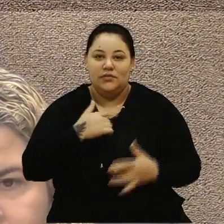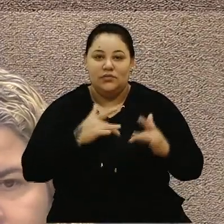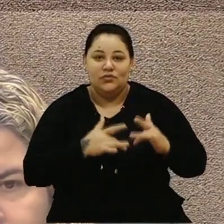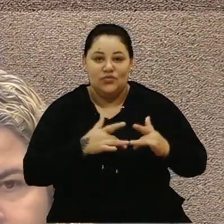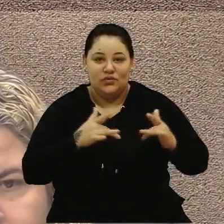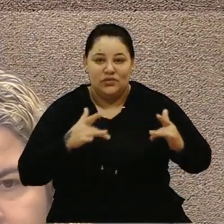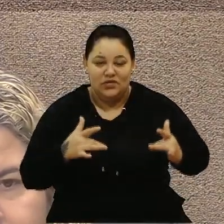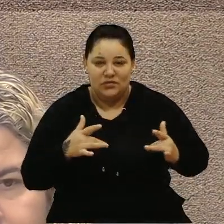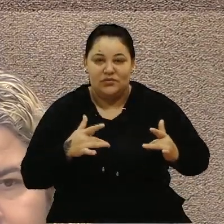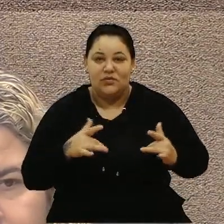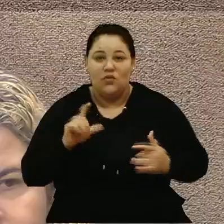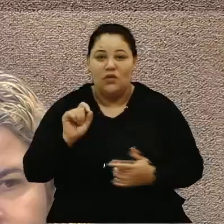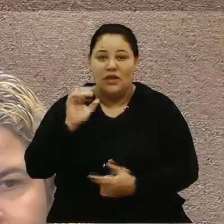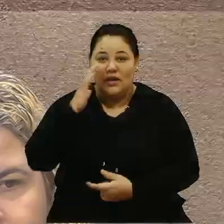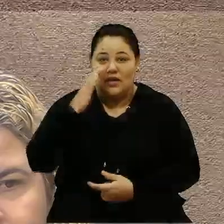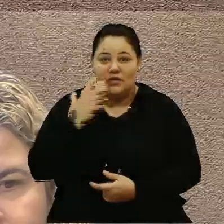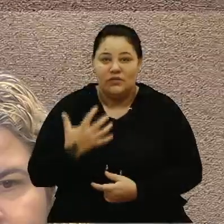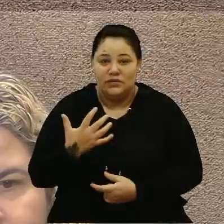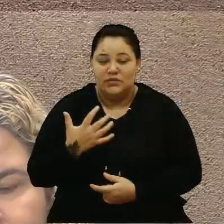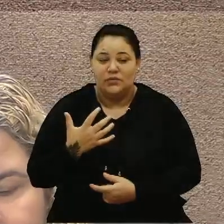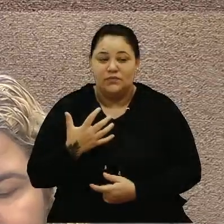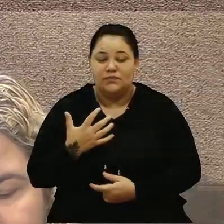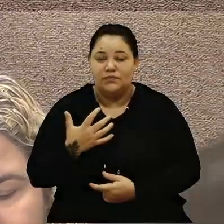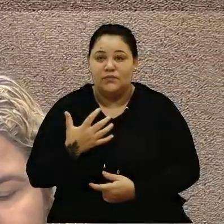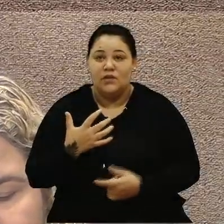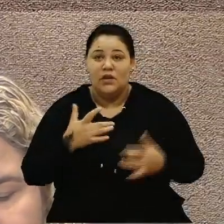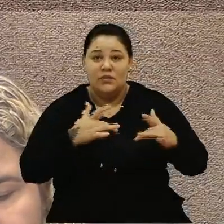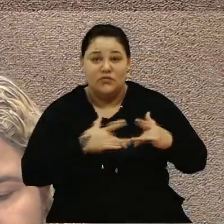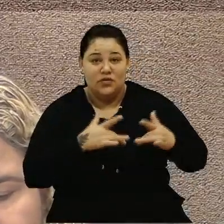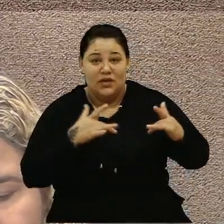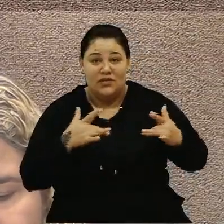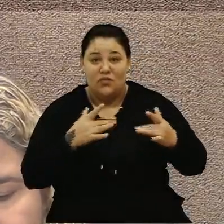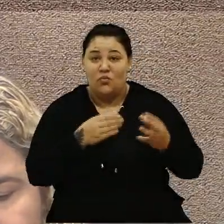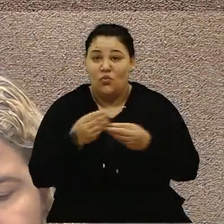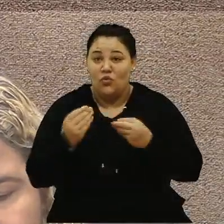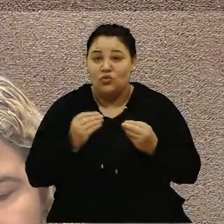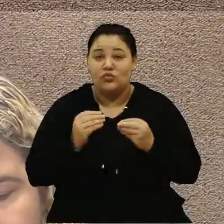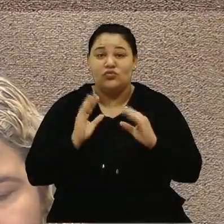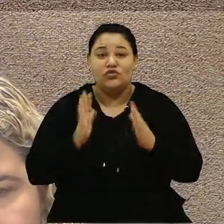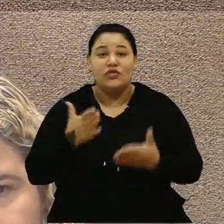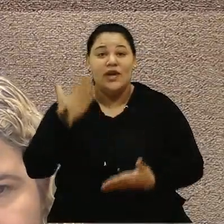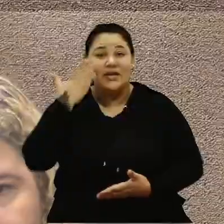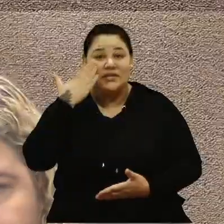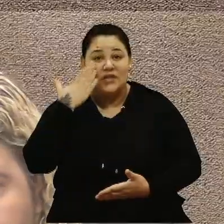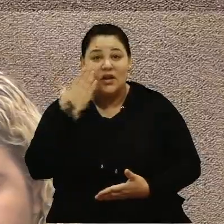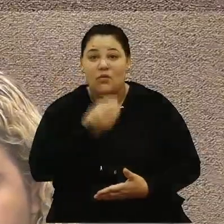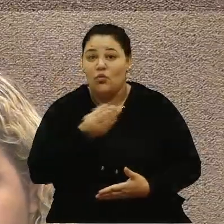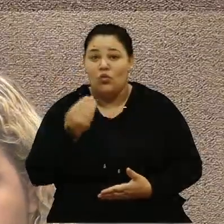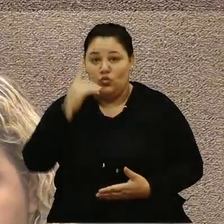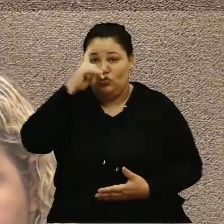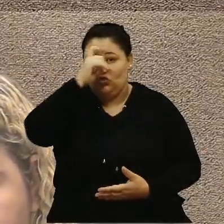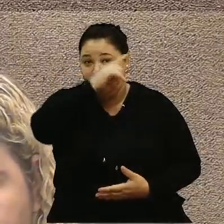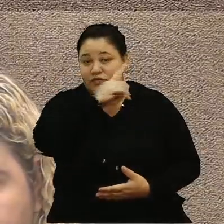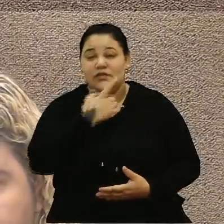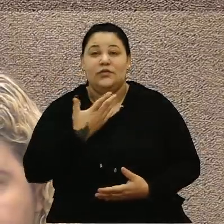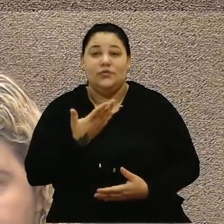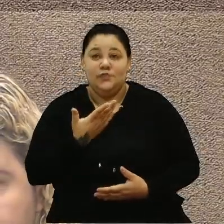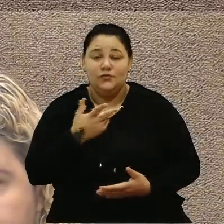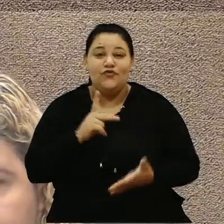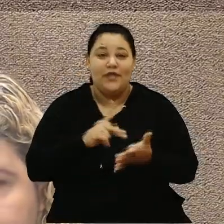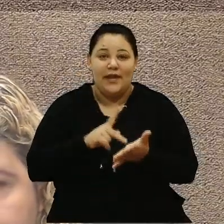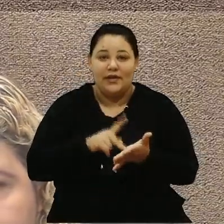com o acontecido, me solidarizo muito, sei o quanto isso é difícil, o quanto é duro, e